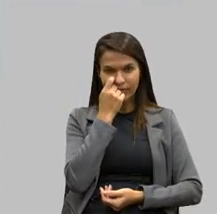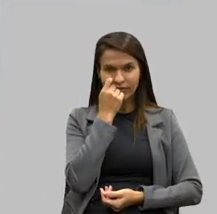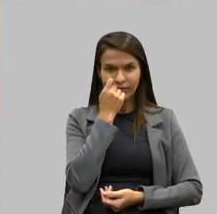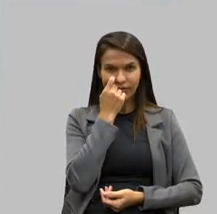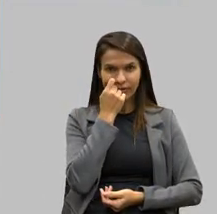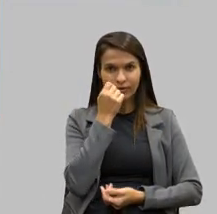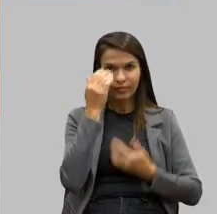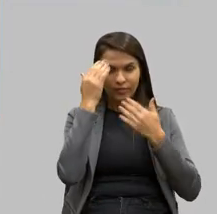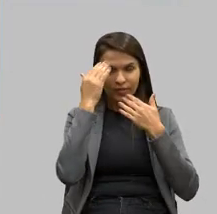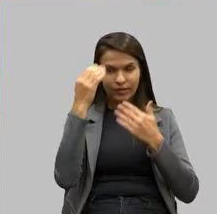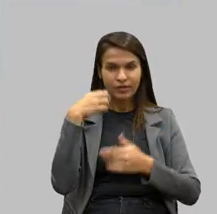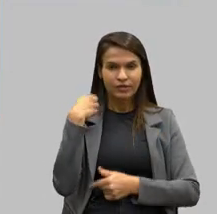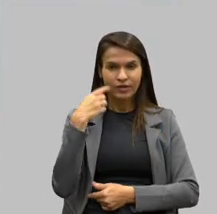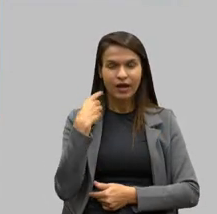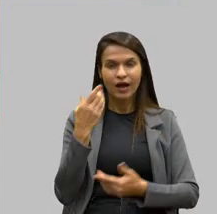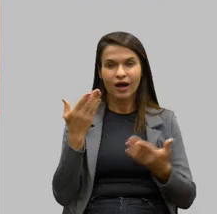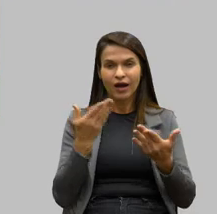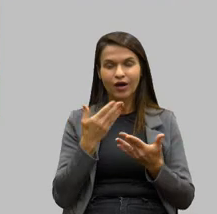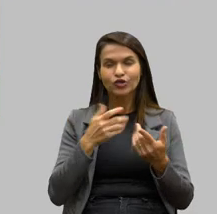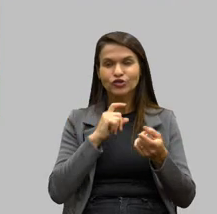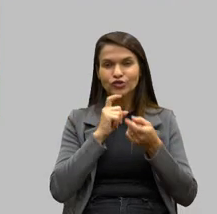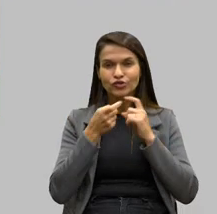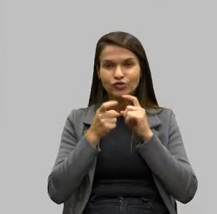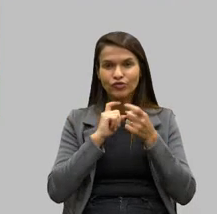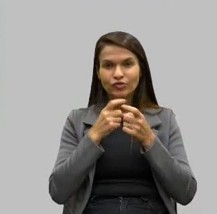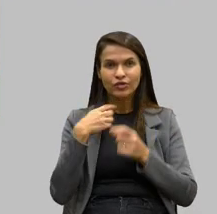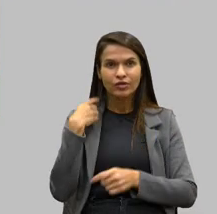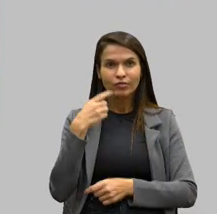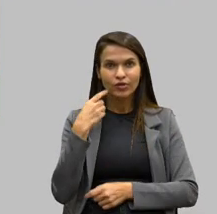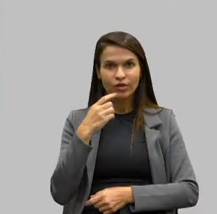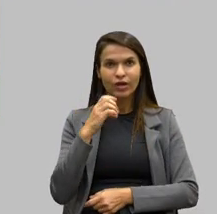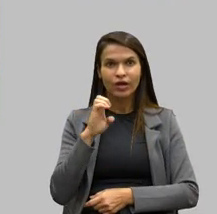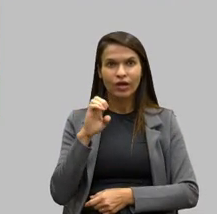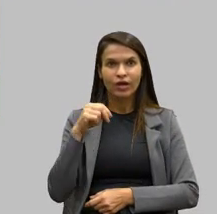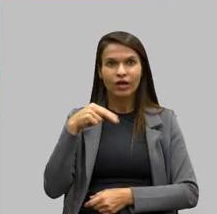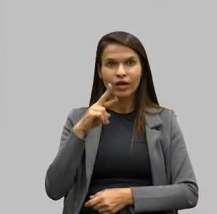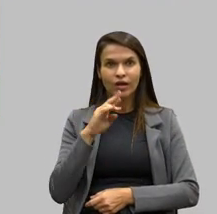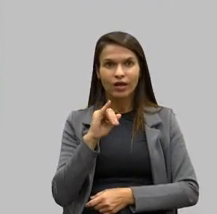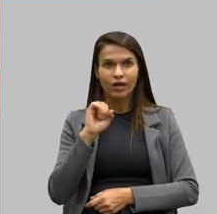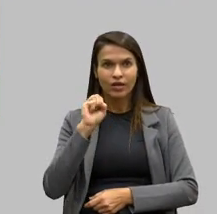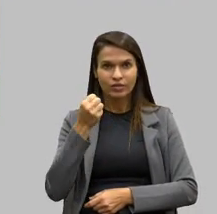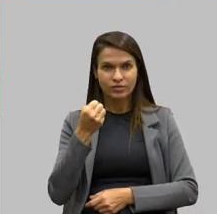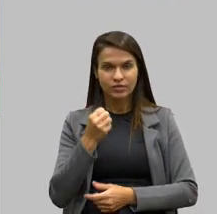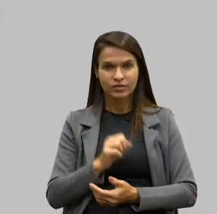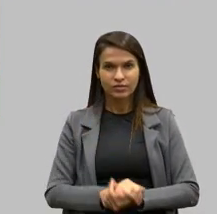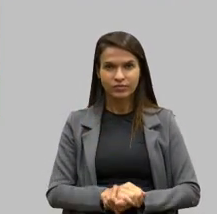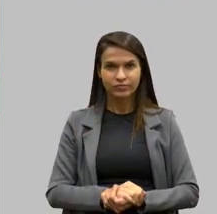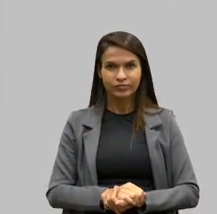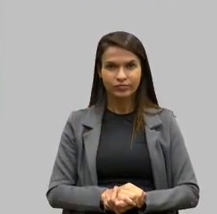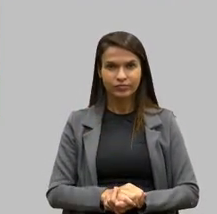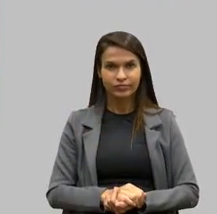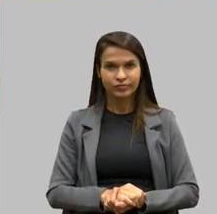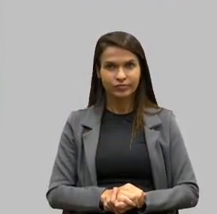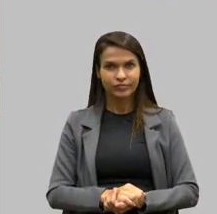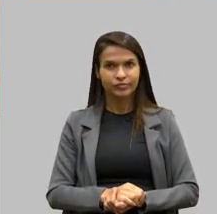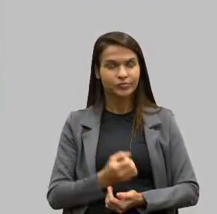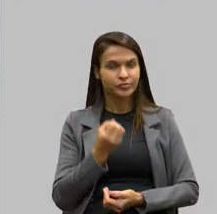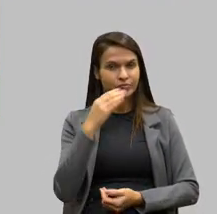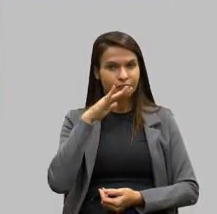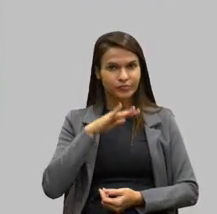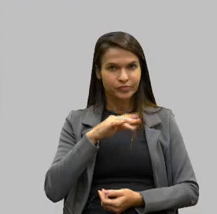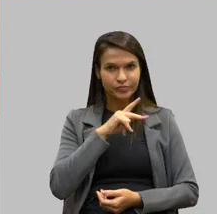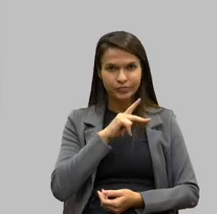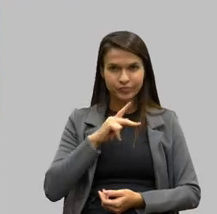Agora nós vamos ouvir os questionamentos do deputado Enes Cândido. Boa tarde, presidente. Boa tarde. Parabéns pela